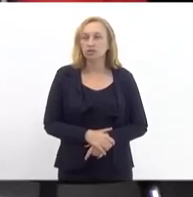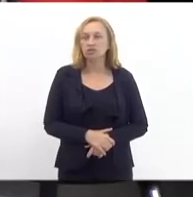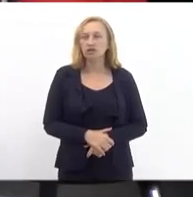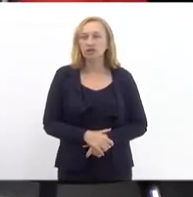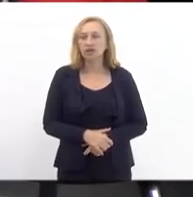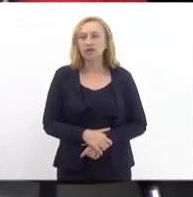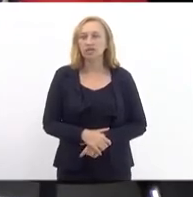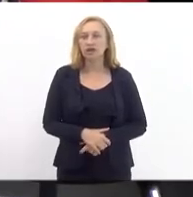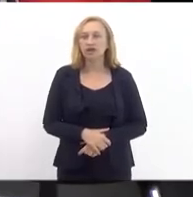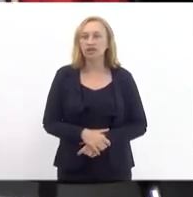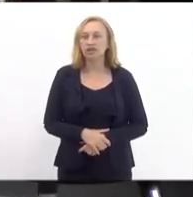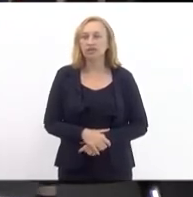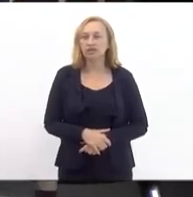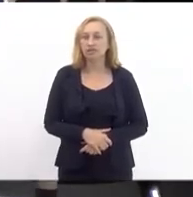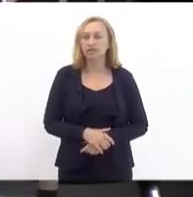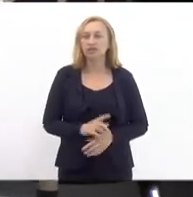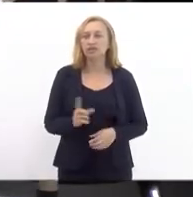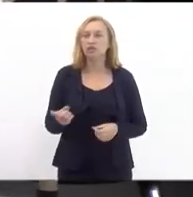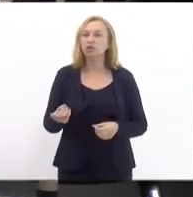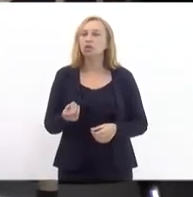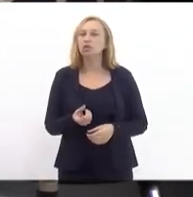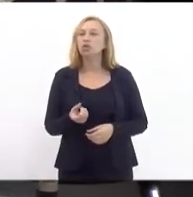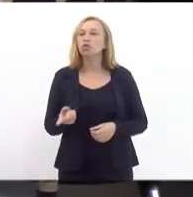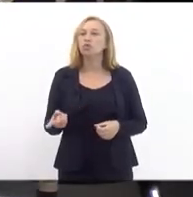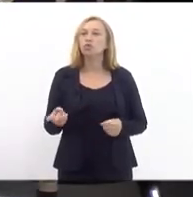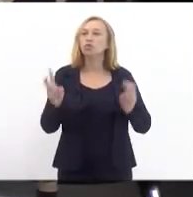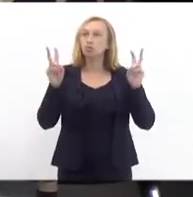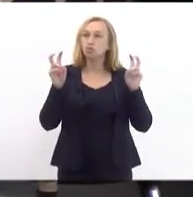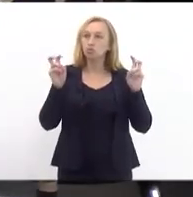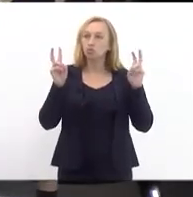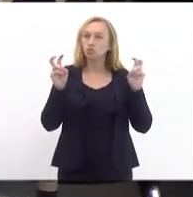obrigatoriamente, que fazer uma nova rodada sobre o termo